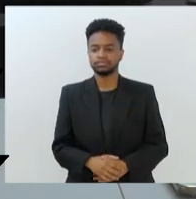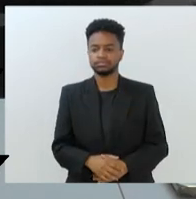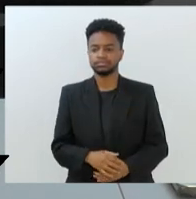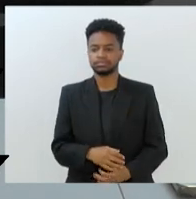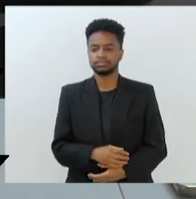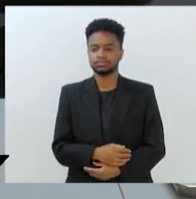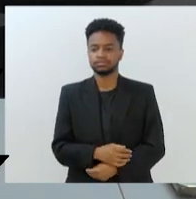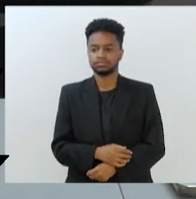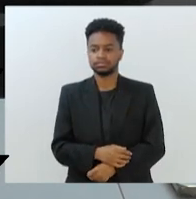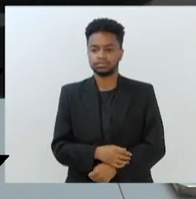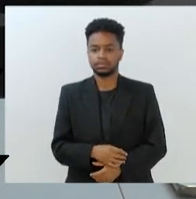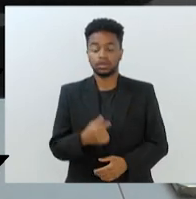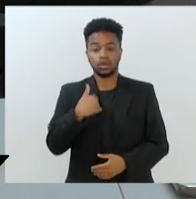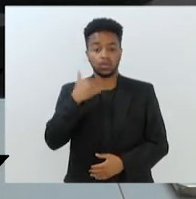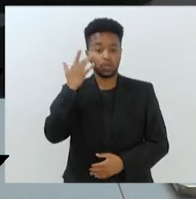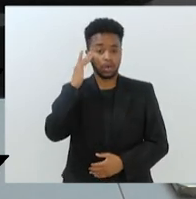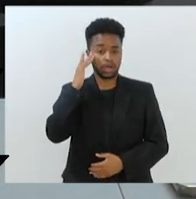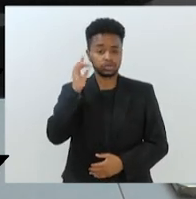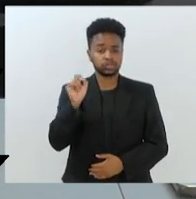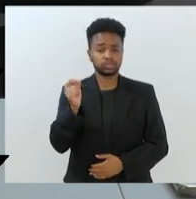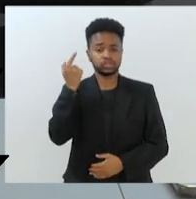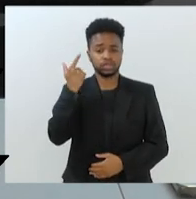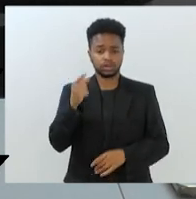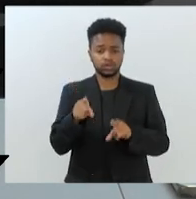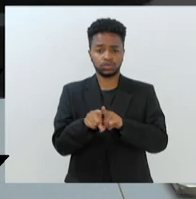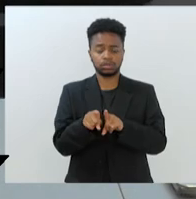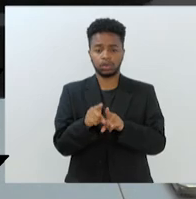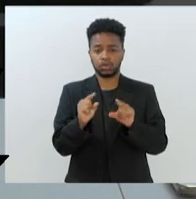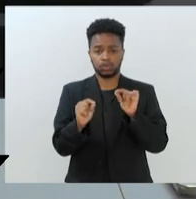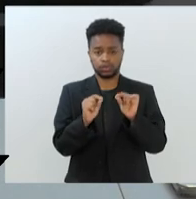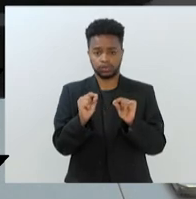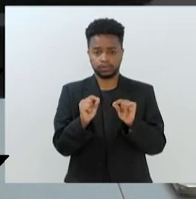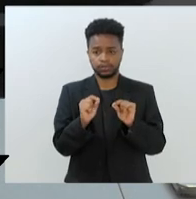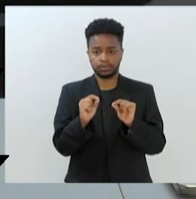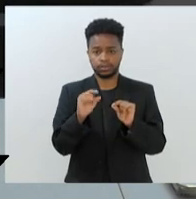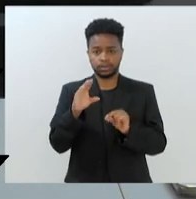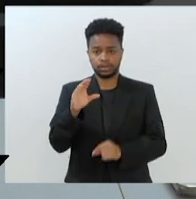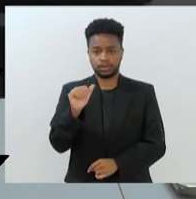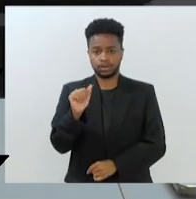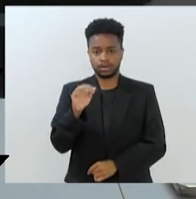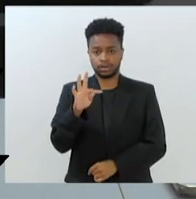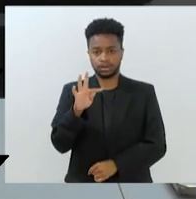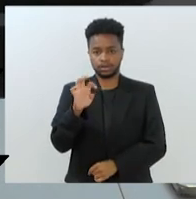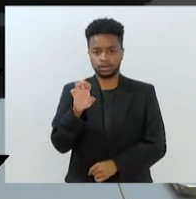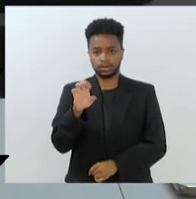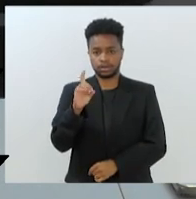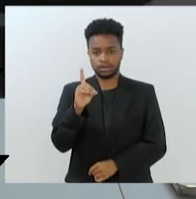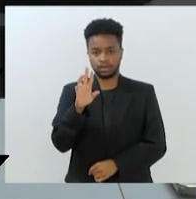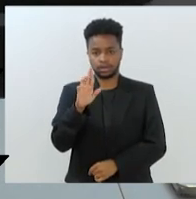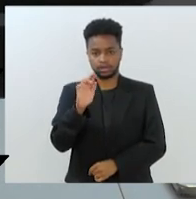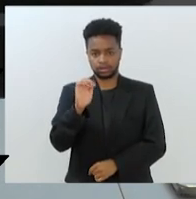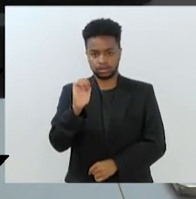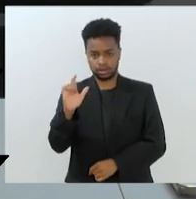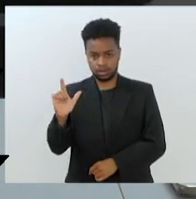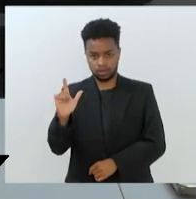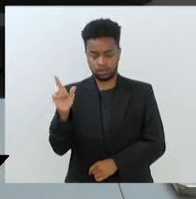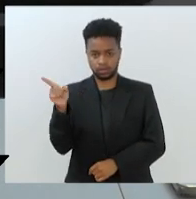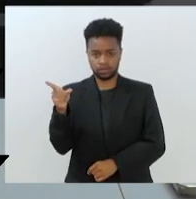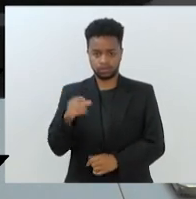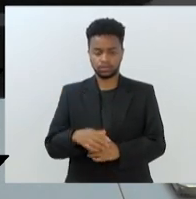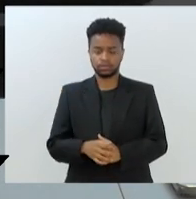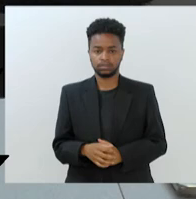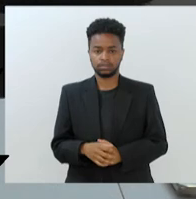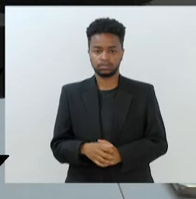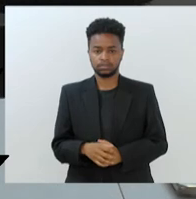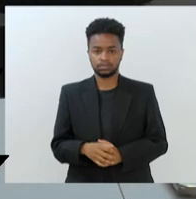E eu também acho estranho, né, que a catedral, viu, deputado Fred Pajeto,